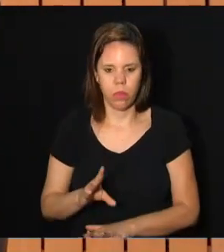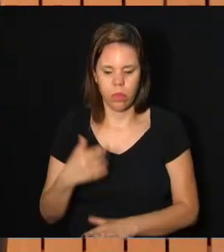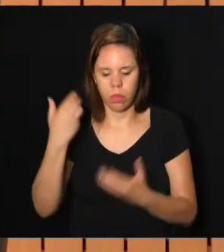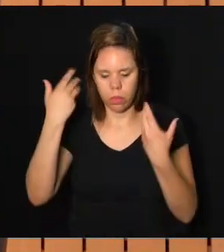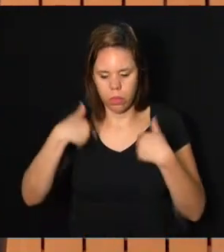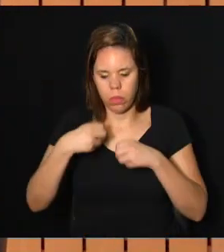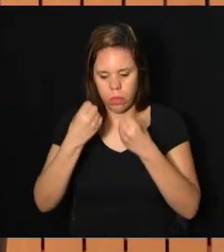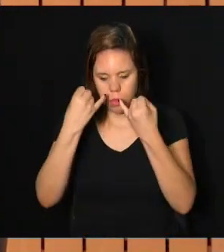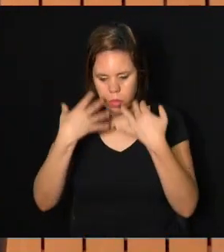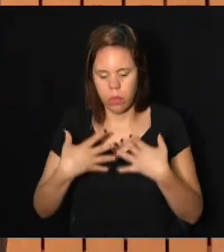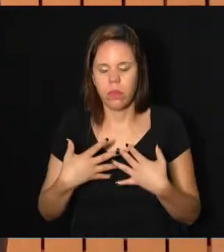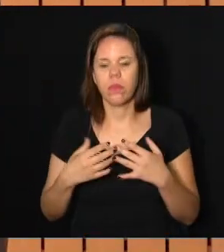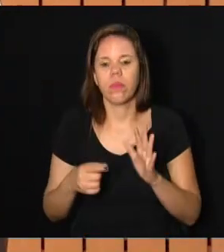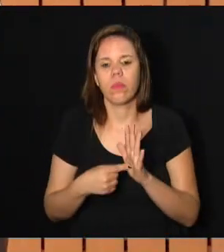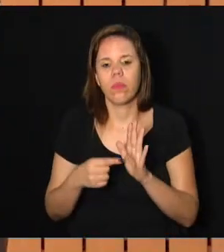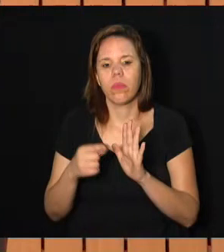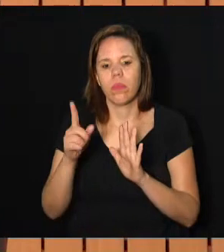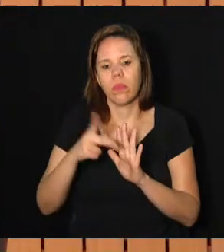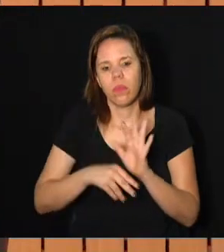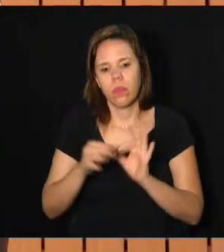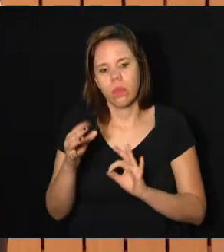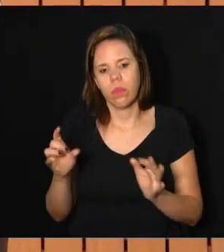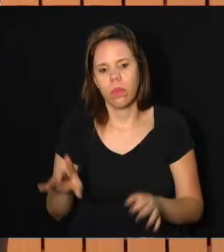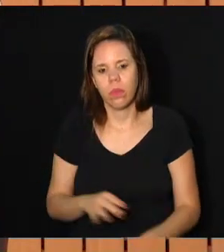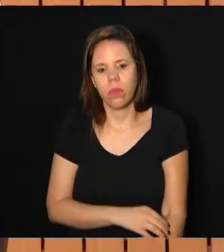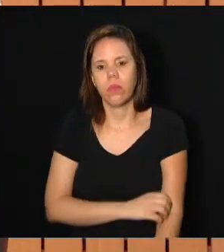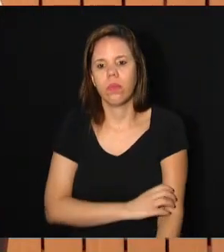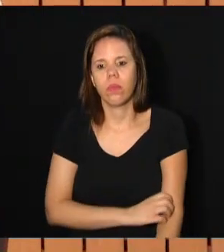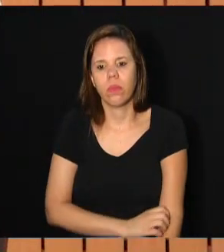Então, nesse sentido, é que ele apresentou esse projeto